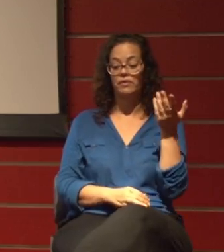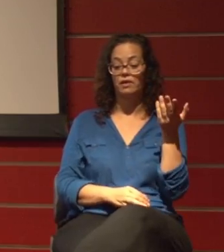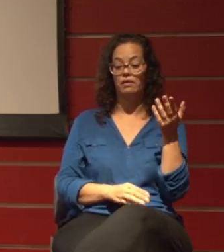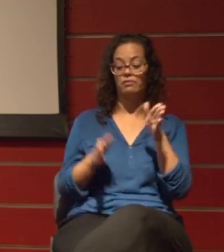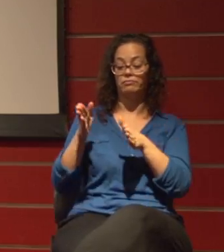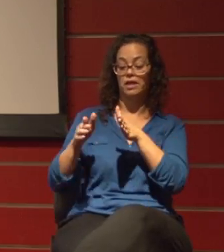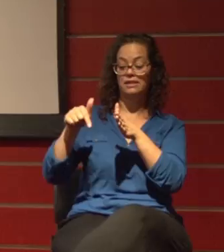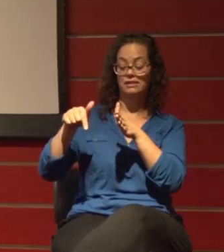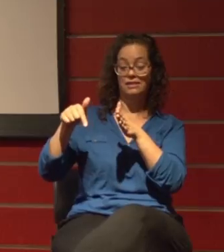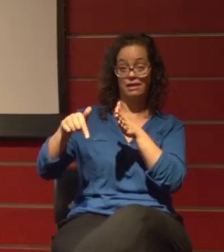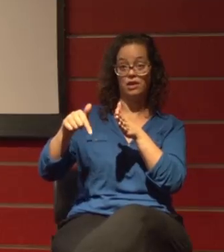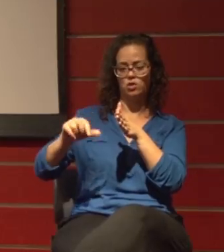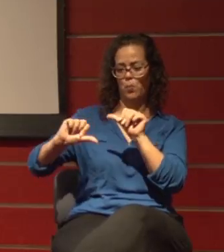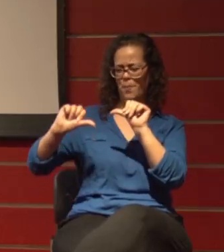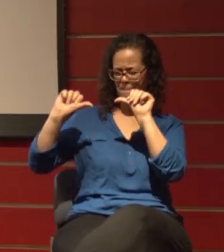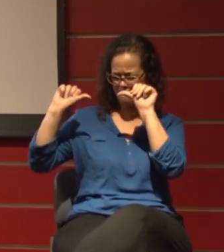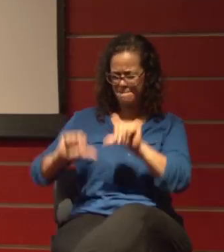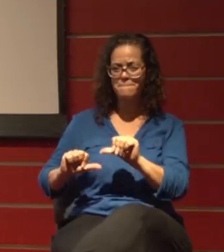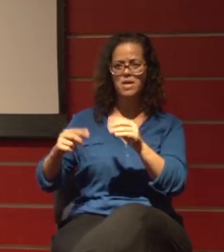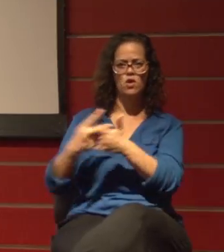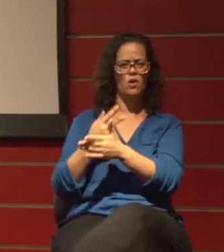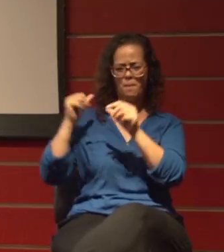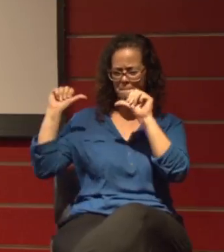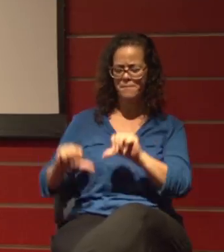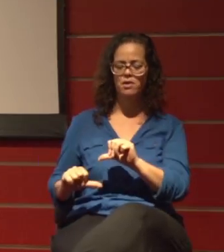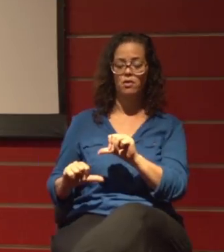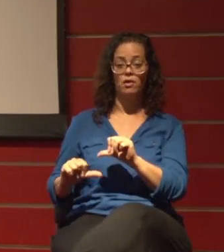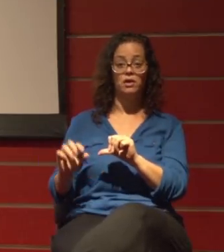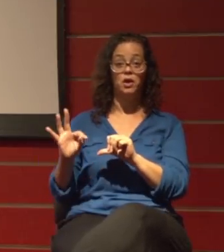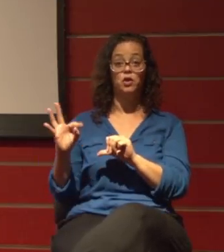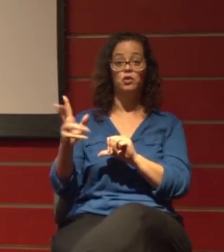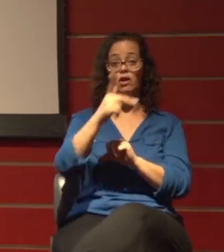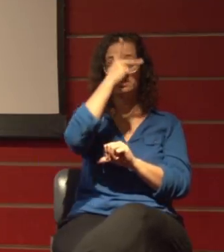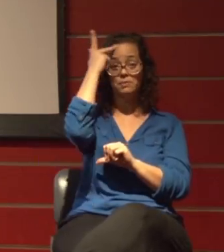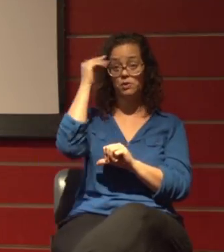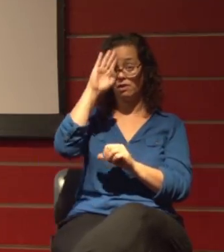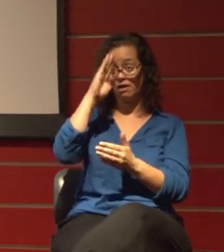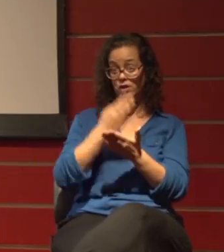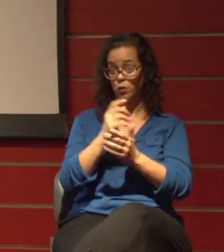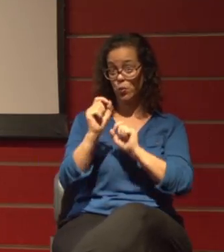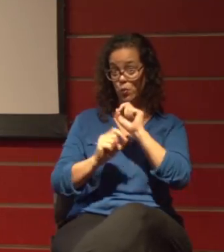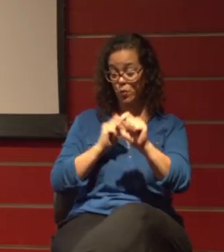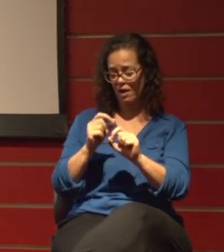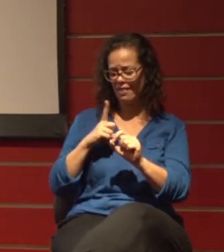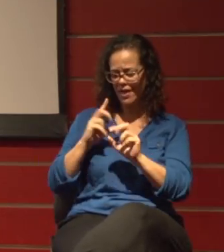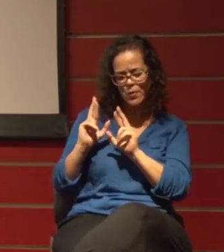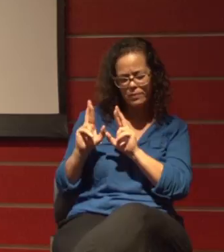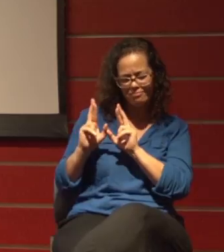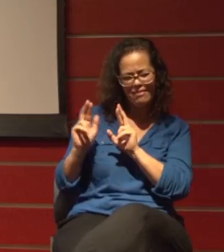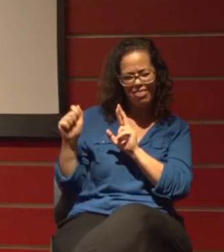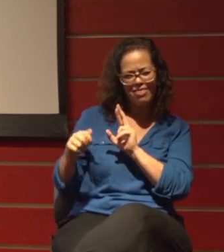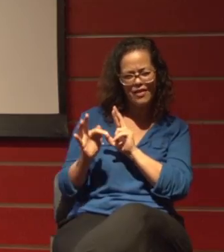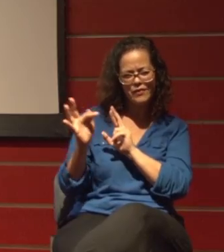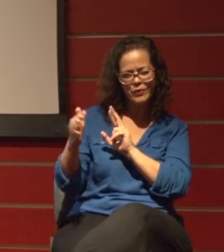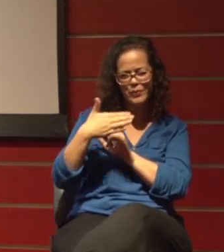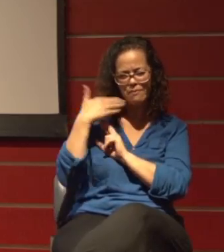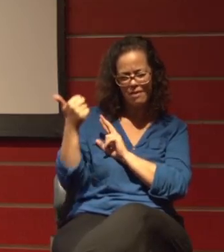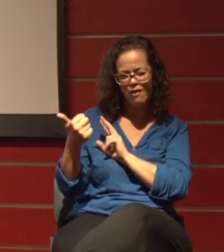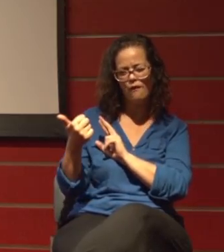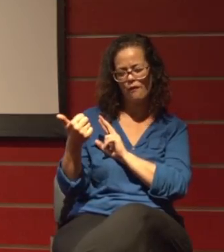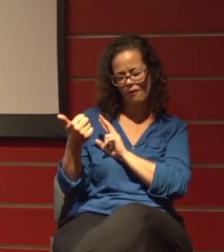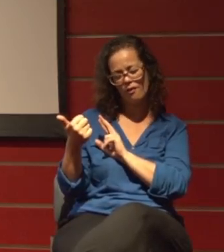Ah tá o pior todos acreditam que apesar daquela pequena Esperança lançada que pode ter